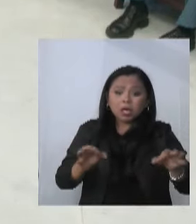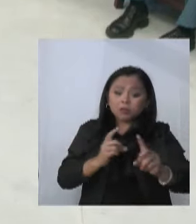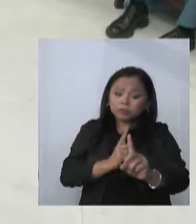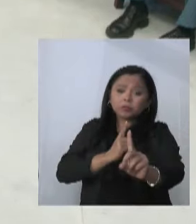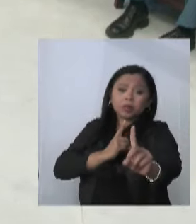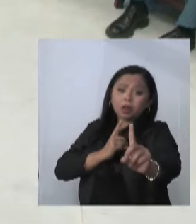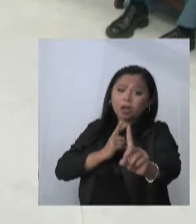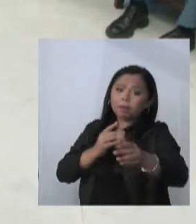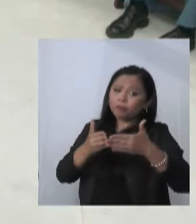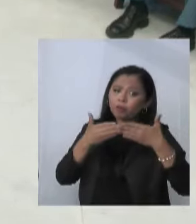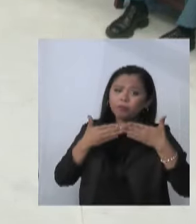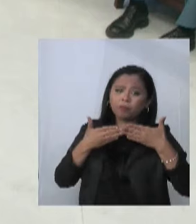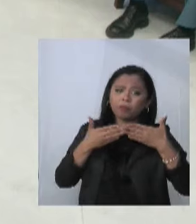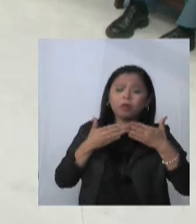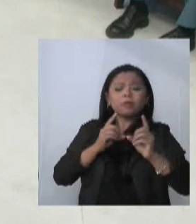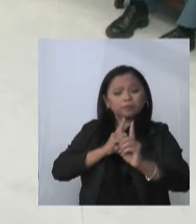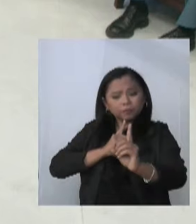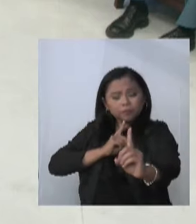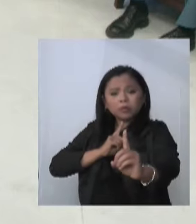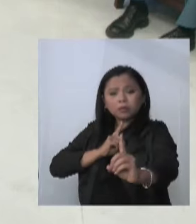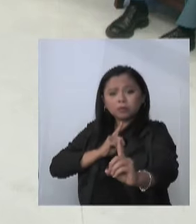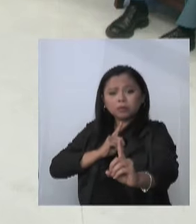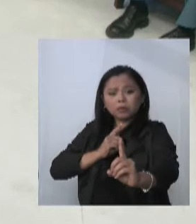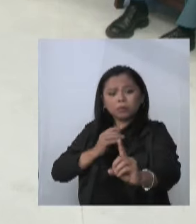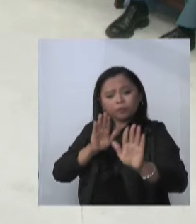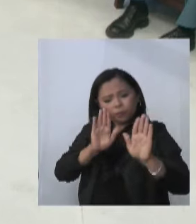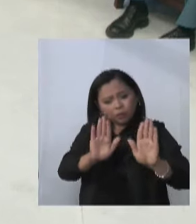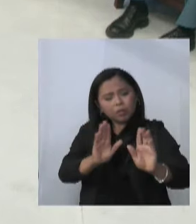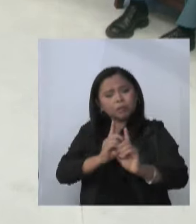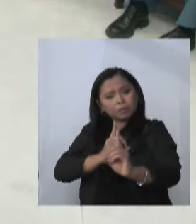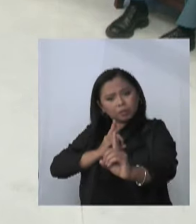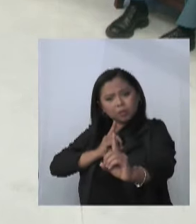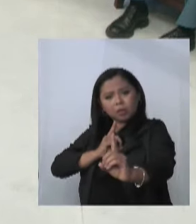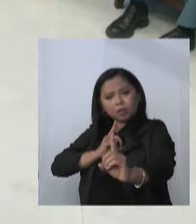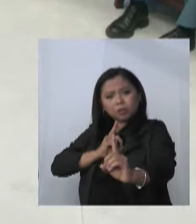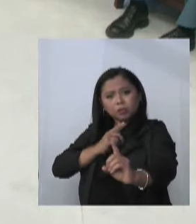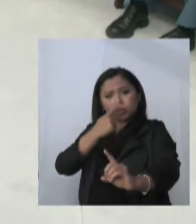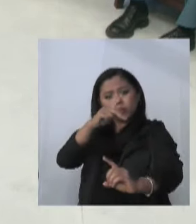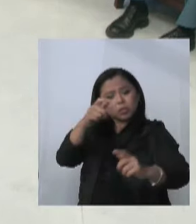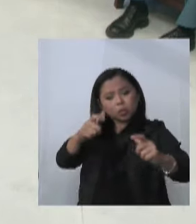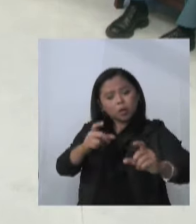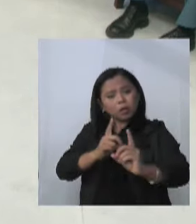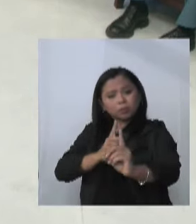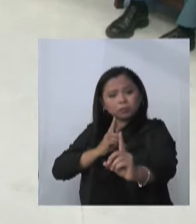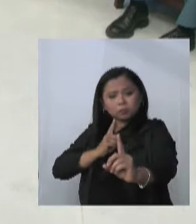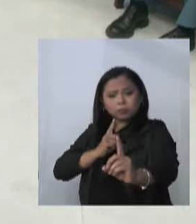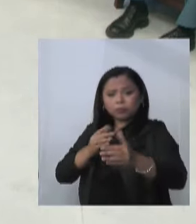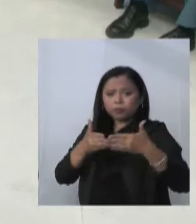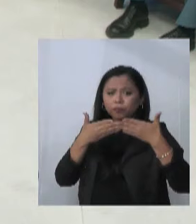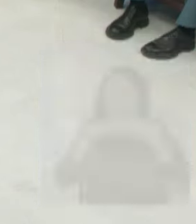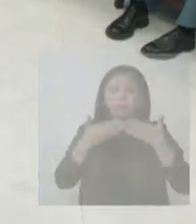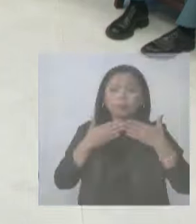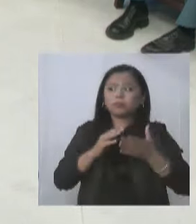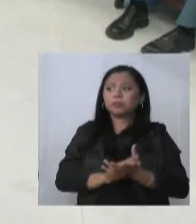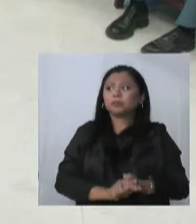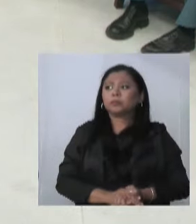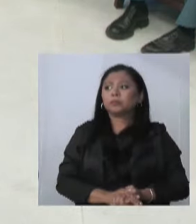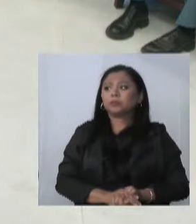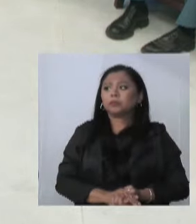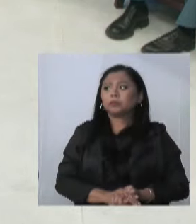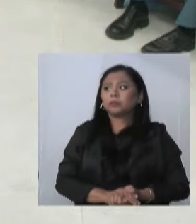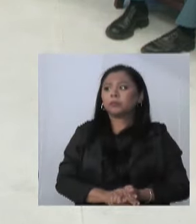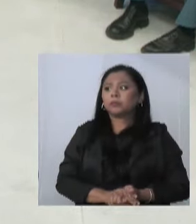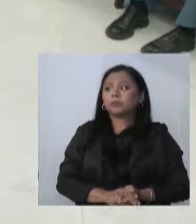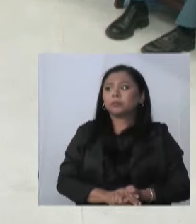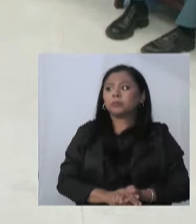Tá desculpado. Sim, fique lá. Tá desculpado. Ora, fique lá no seu local. Deixa eu tirar o lenço aqui. Doutor Pessoa, por gentileza, por seu lugar. Candidato